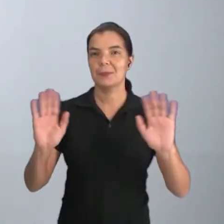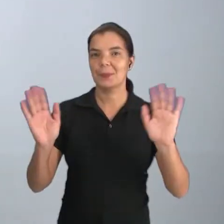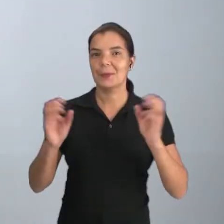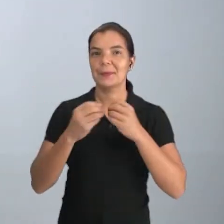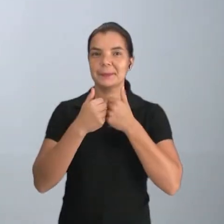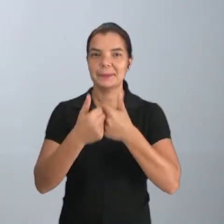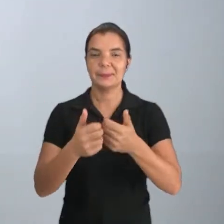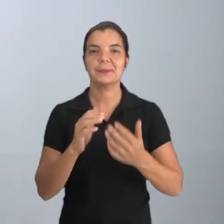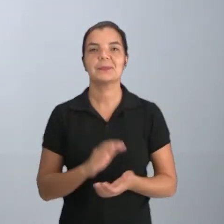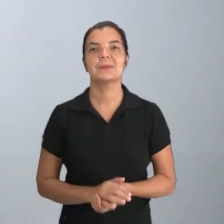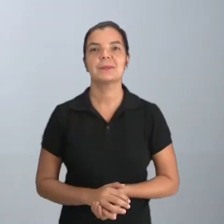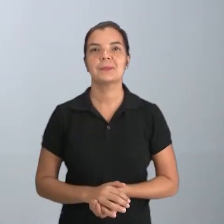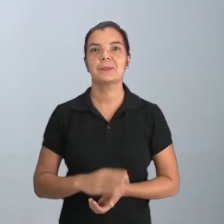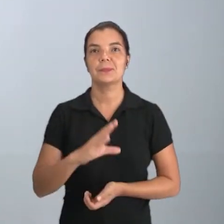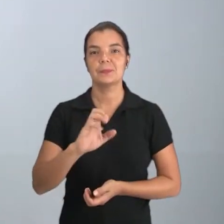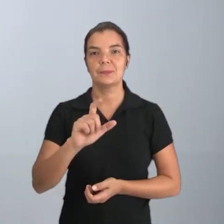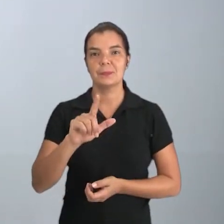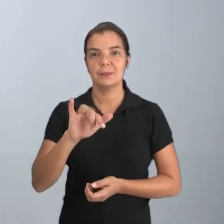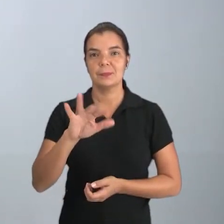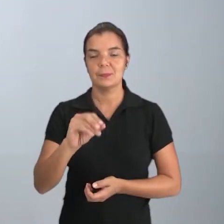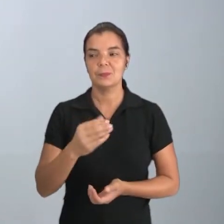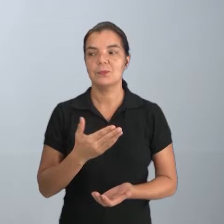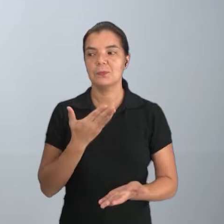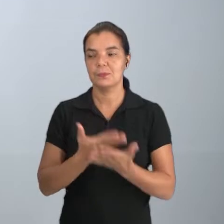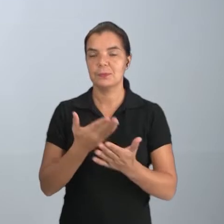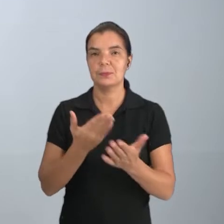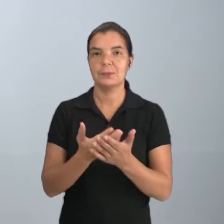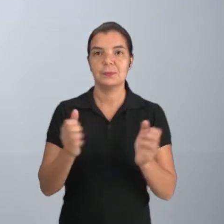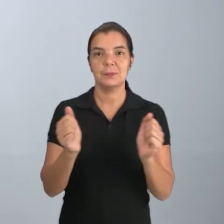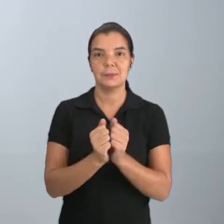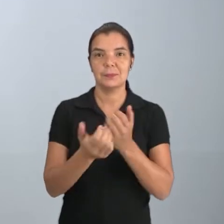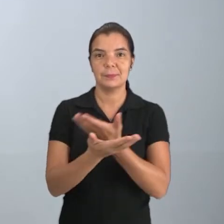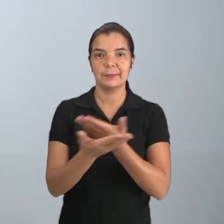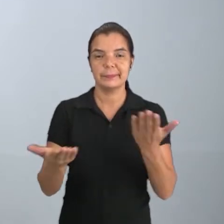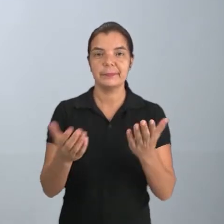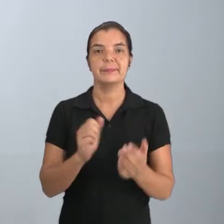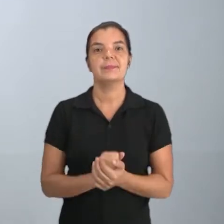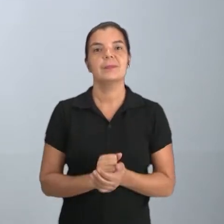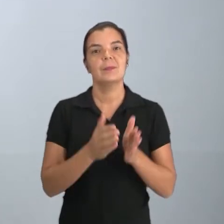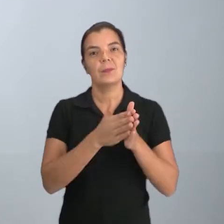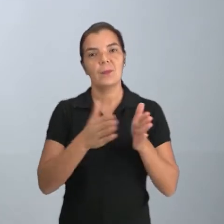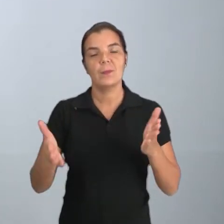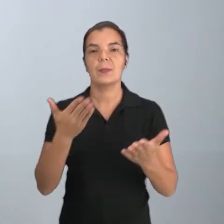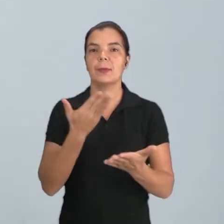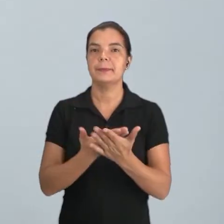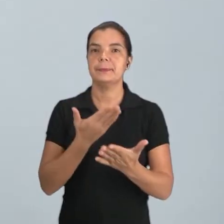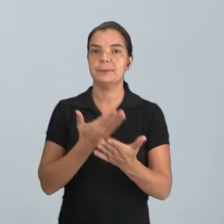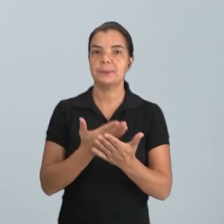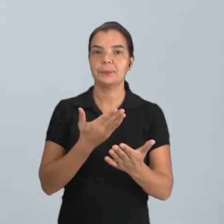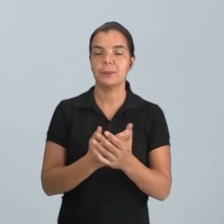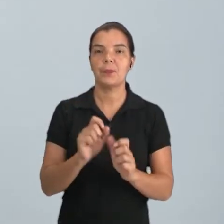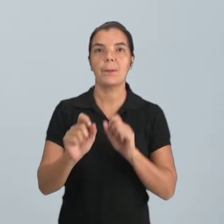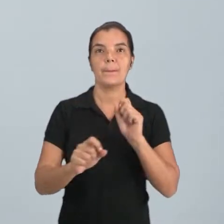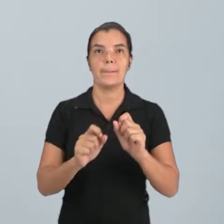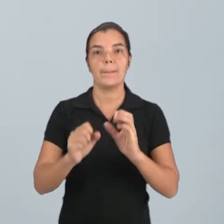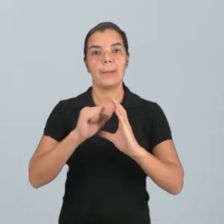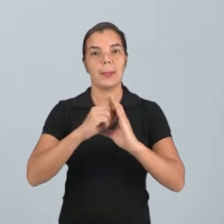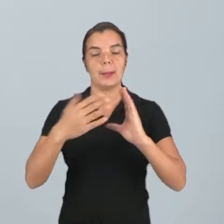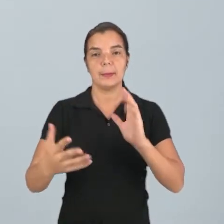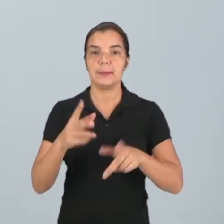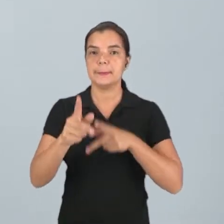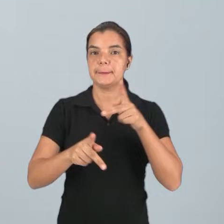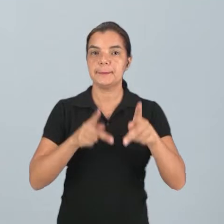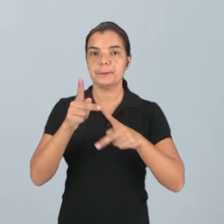Oi, tudo bem? Meu nome é Célio e irei trabalhar com vocês essa sequência de aulas a respeito das características